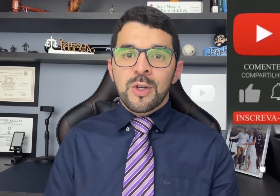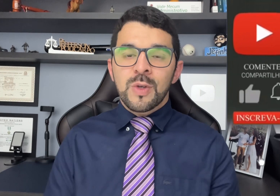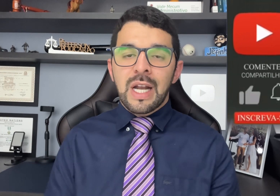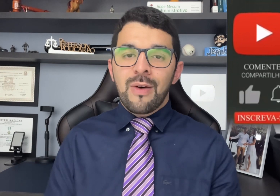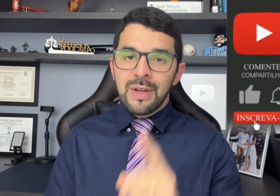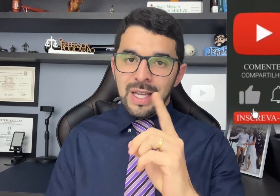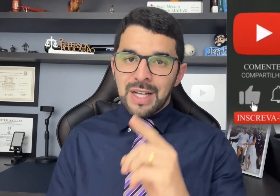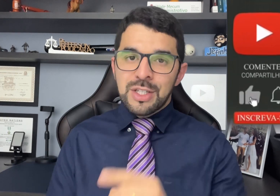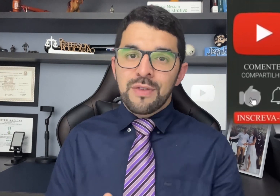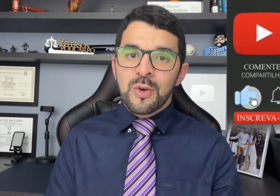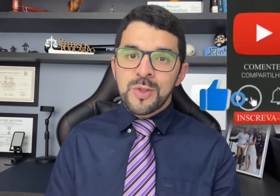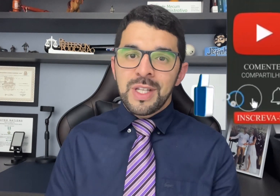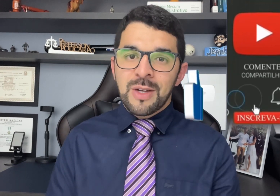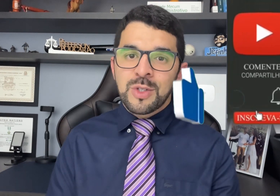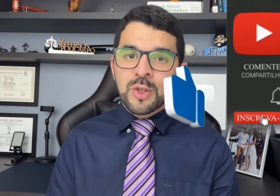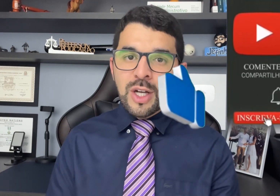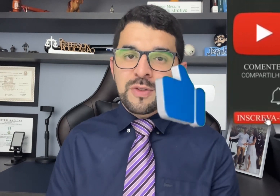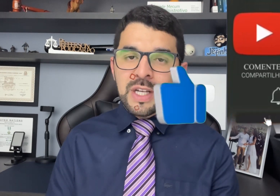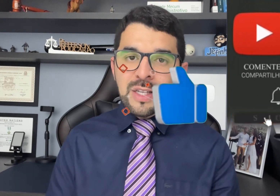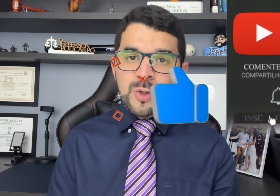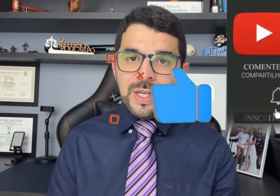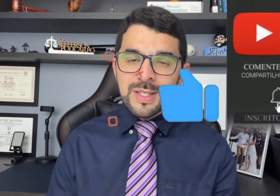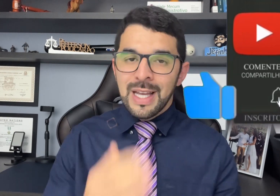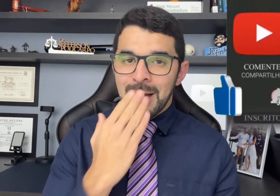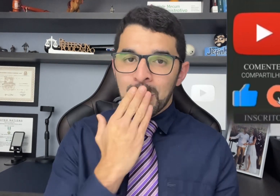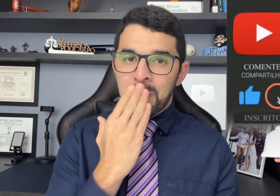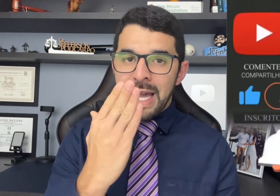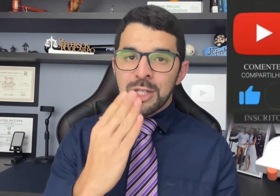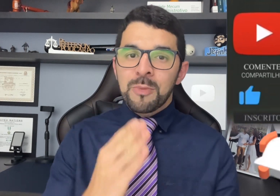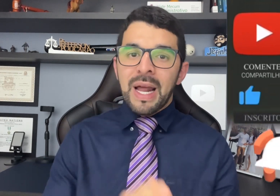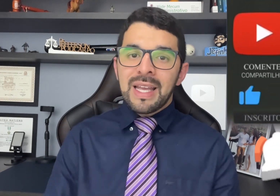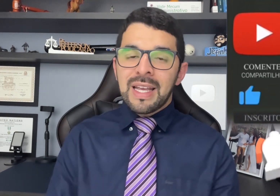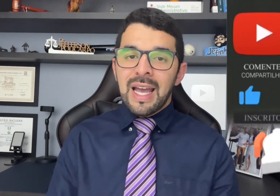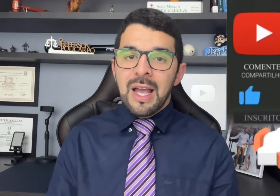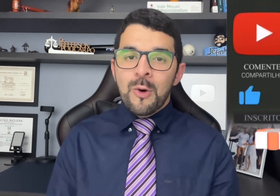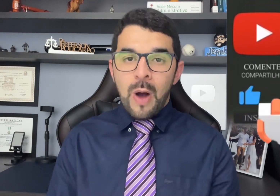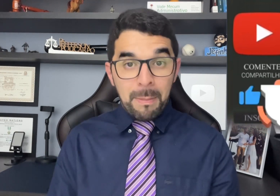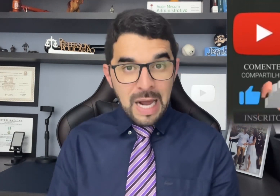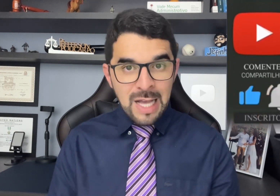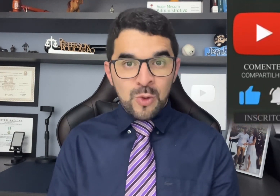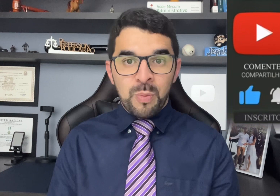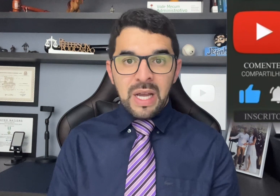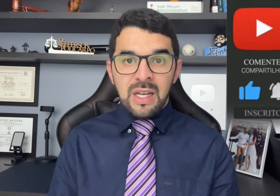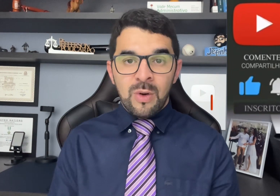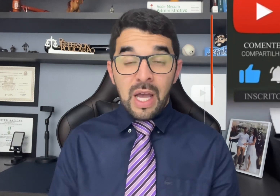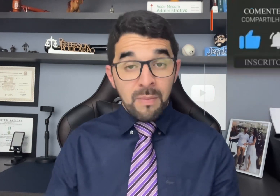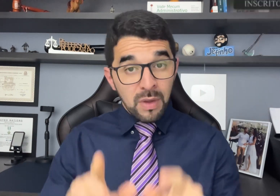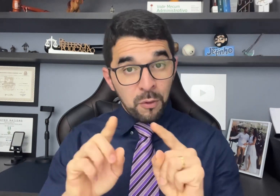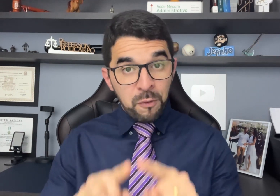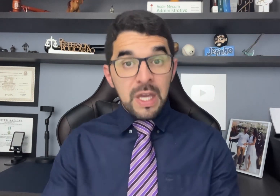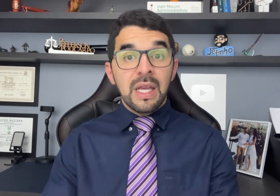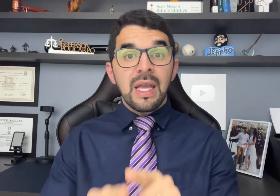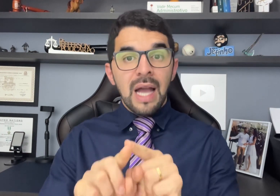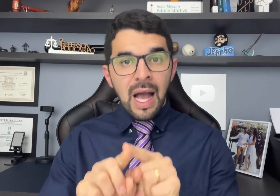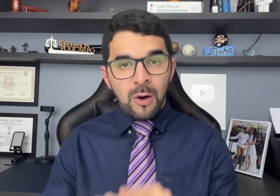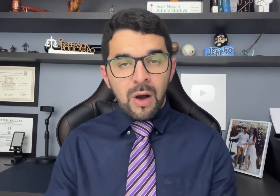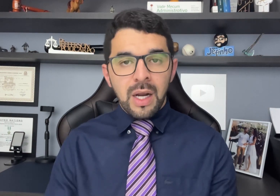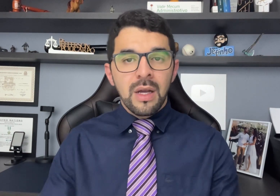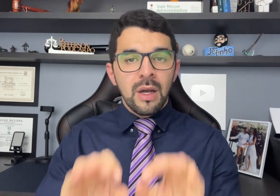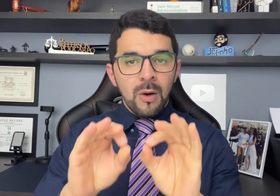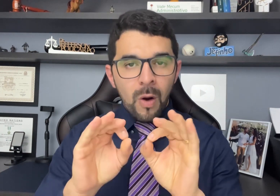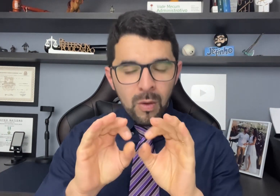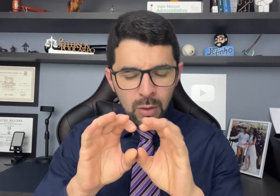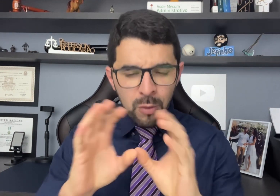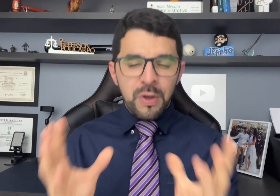inscreve em nosso canal e ativa o sininho de notificações. Um beijo para quem quer, um abraço para quem não quer. Fiquem